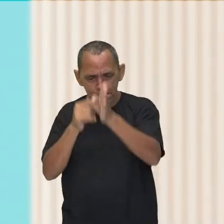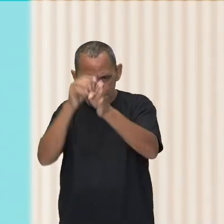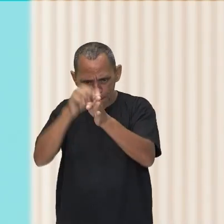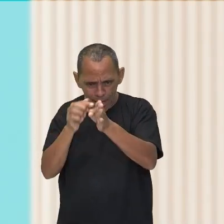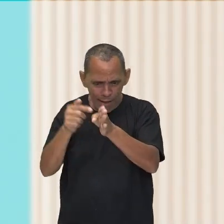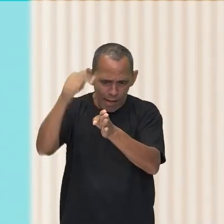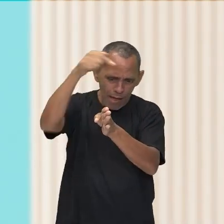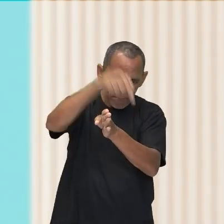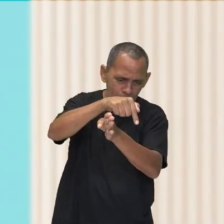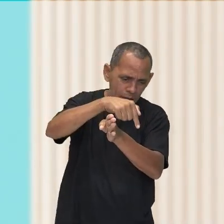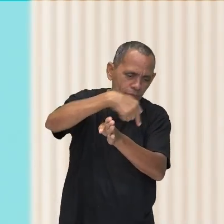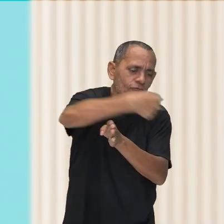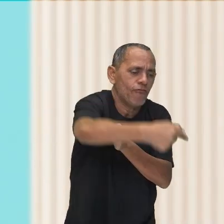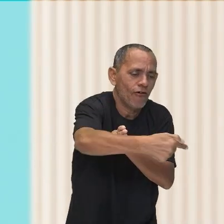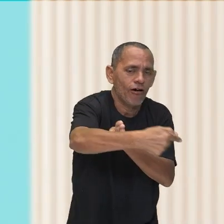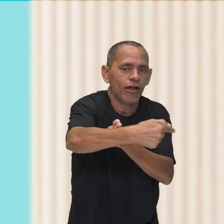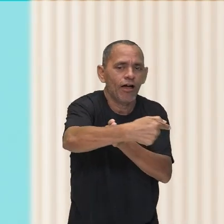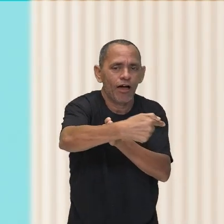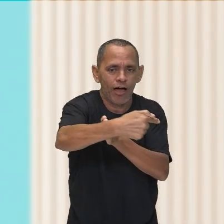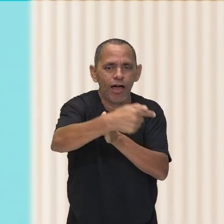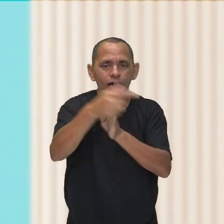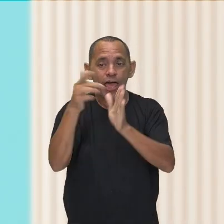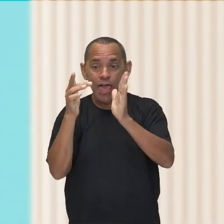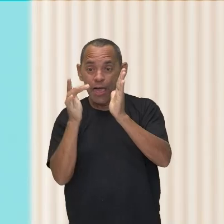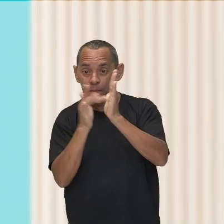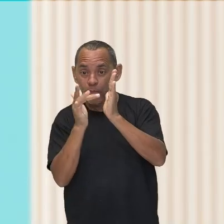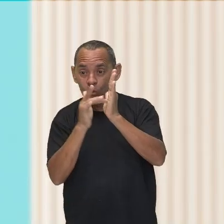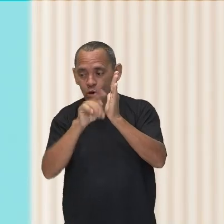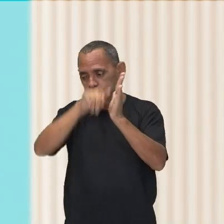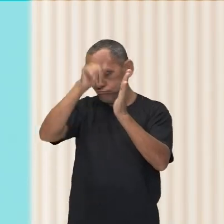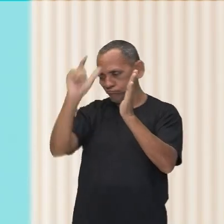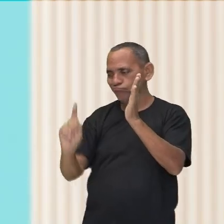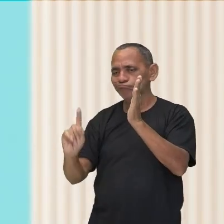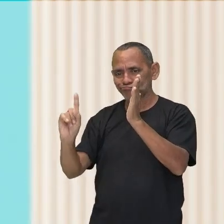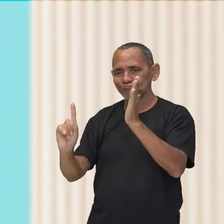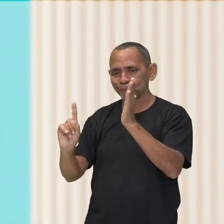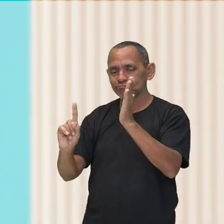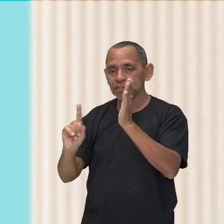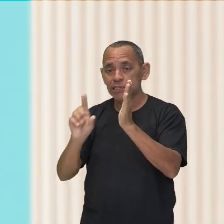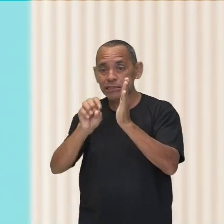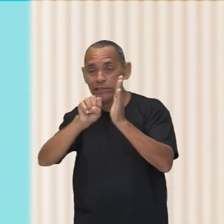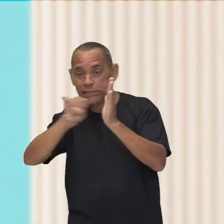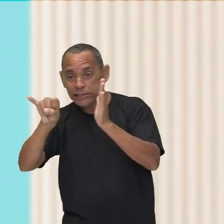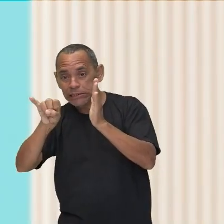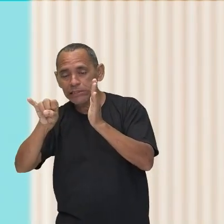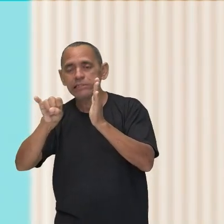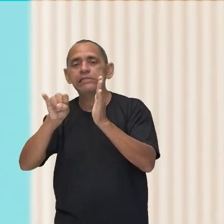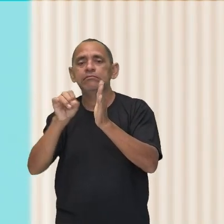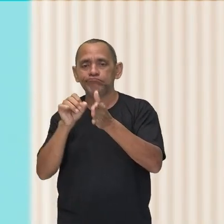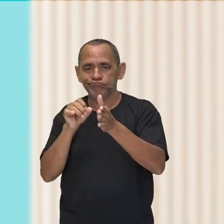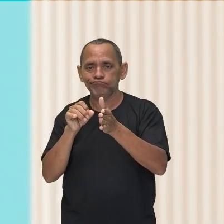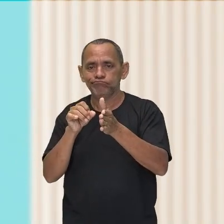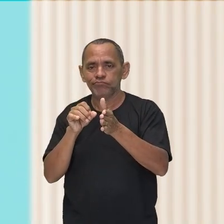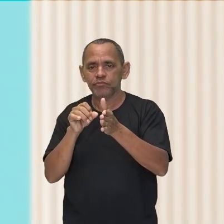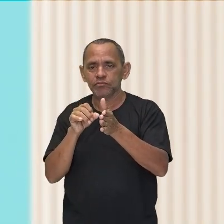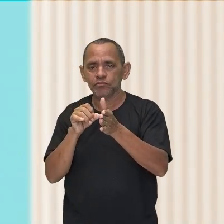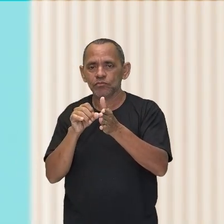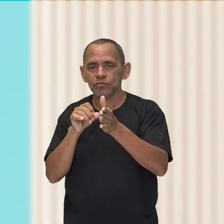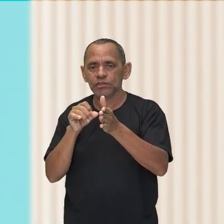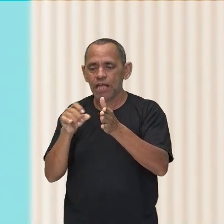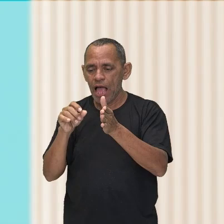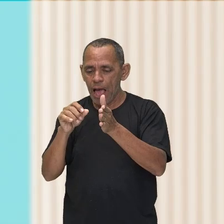fora, é ponto do atacante. Se a pessoa que está